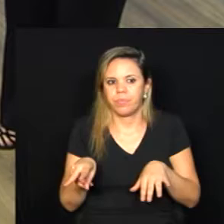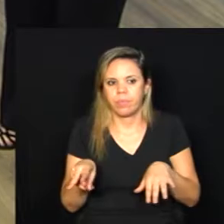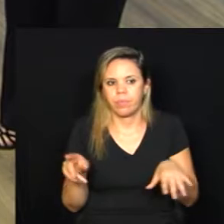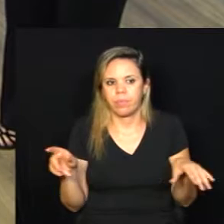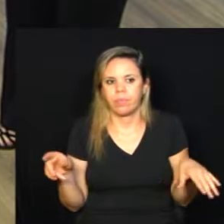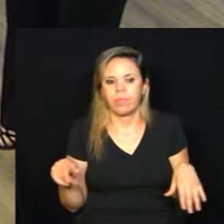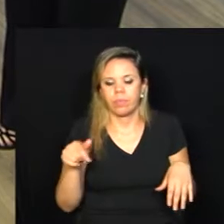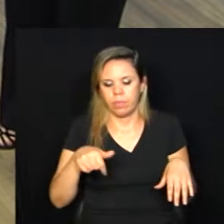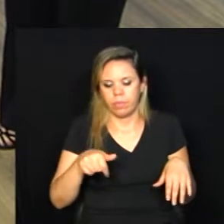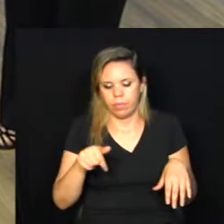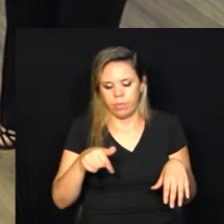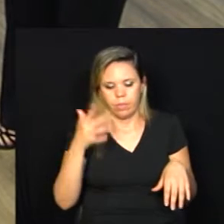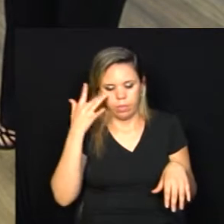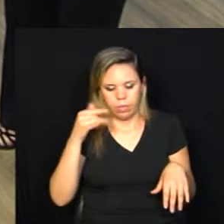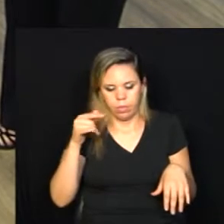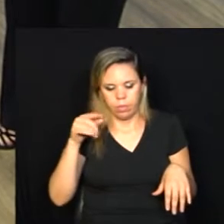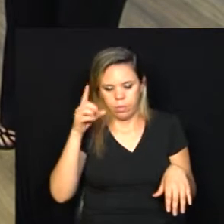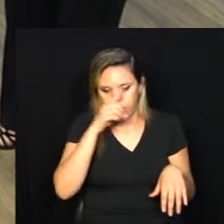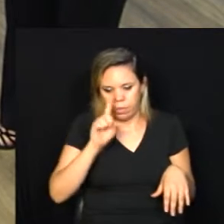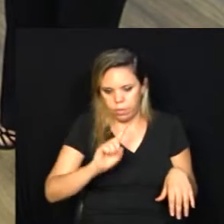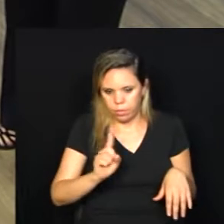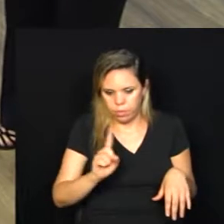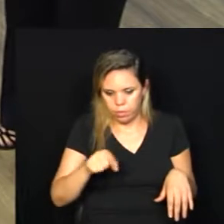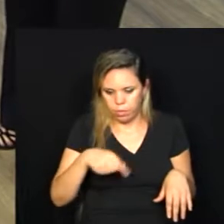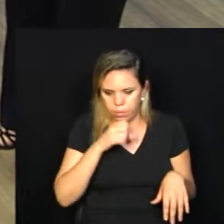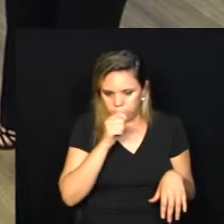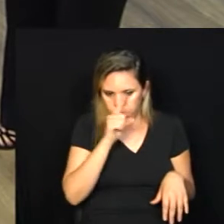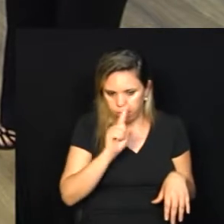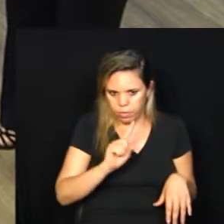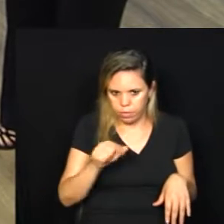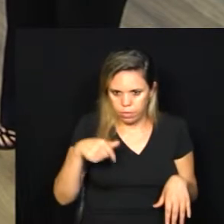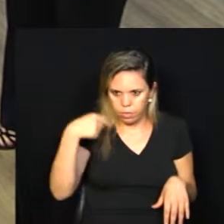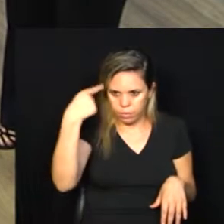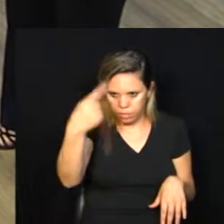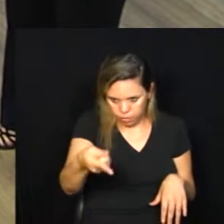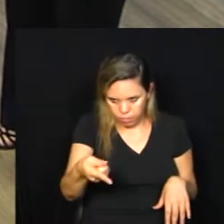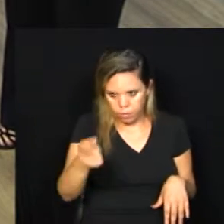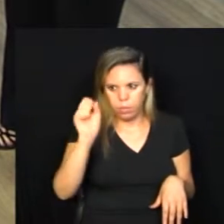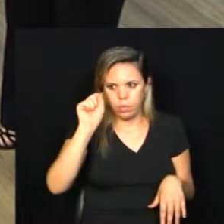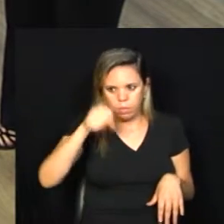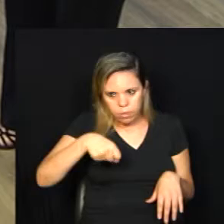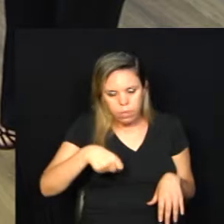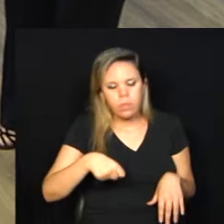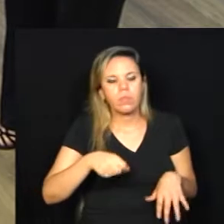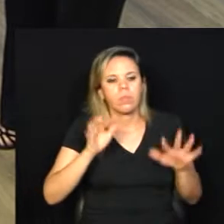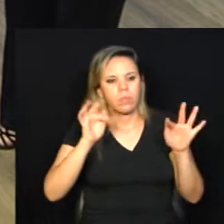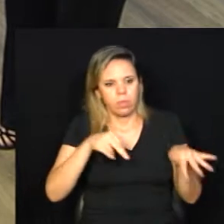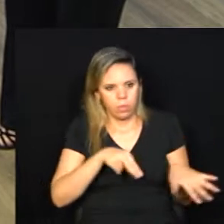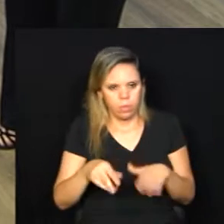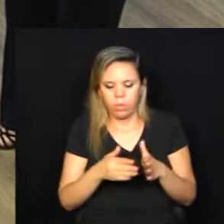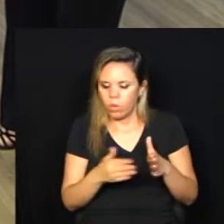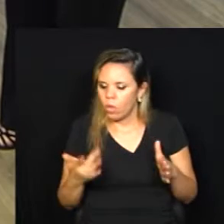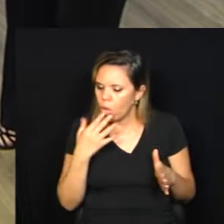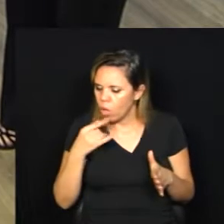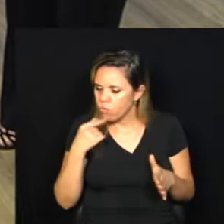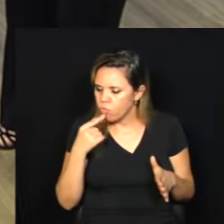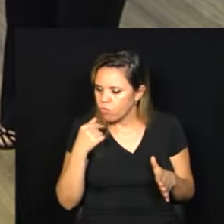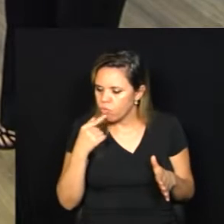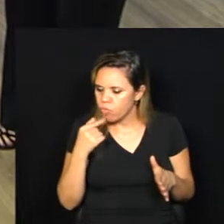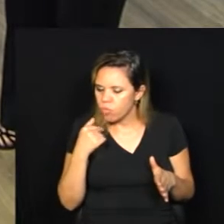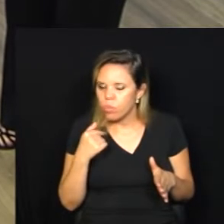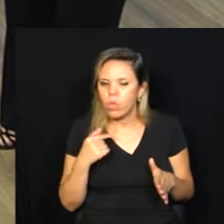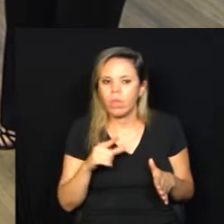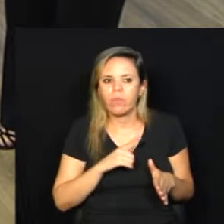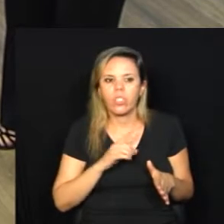menos amanhã e depois de amanhã, neste sábado, neste domingo. No próximo, no fim de semana, é fase vermelha,